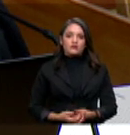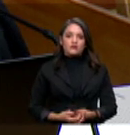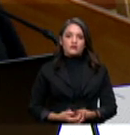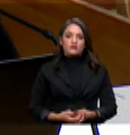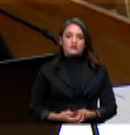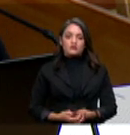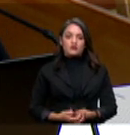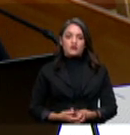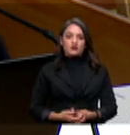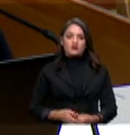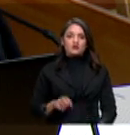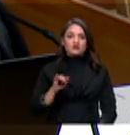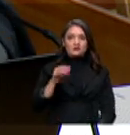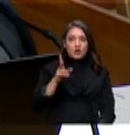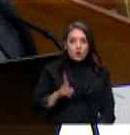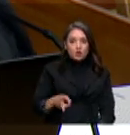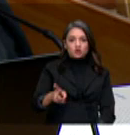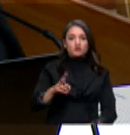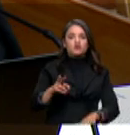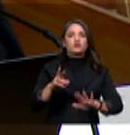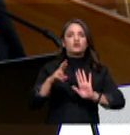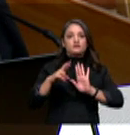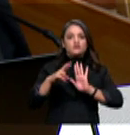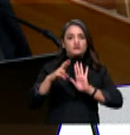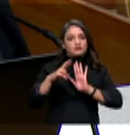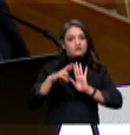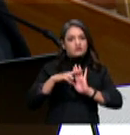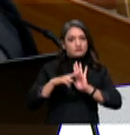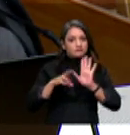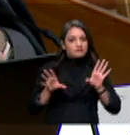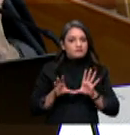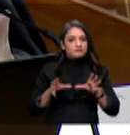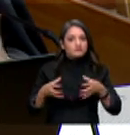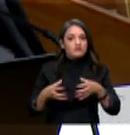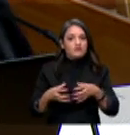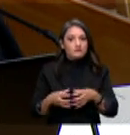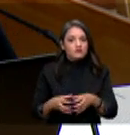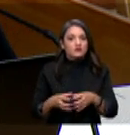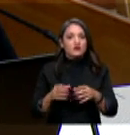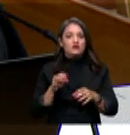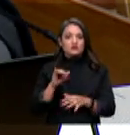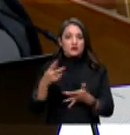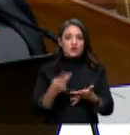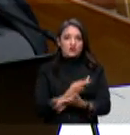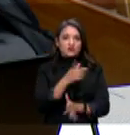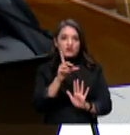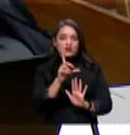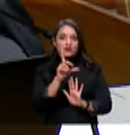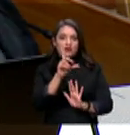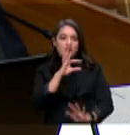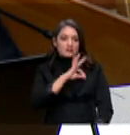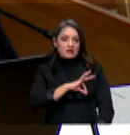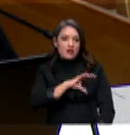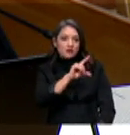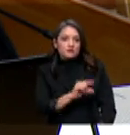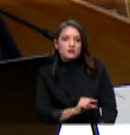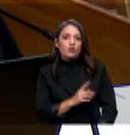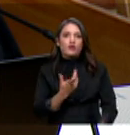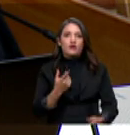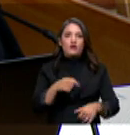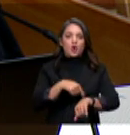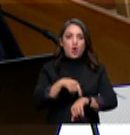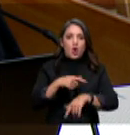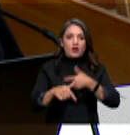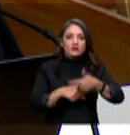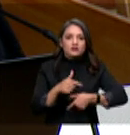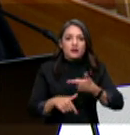se prevalece a norma coletiva, e pode prevalecer, no caso de irredutibilidade, no caso dos horários de trabalho,